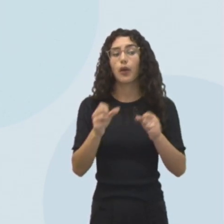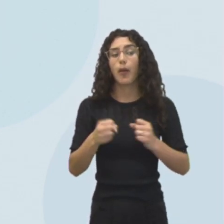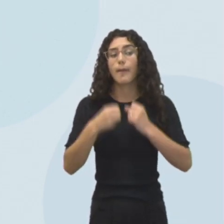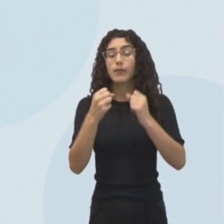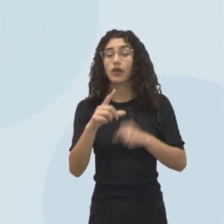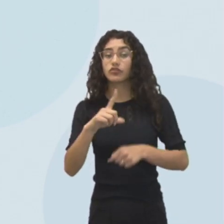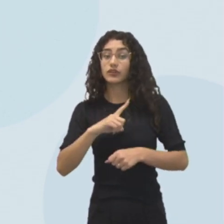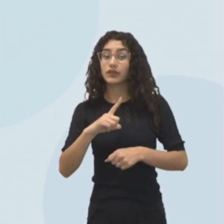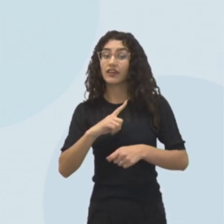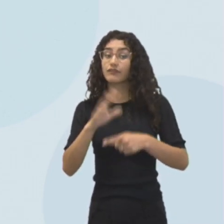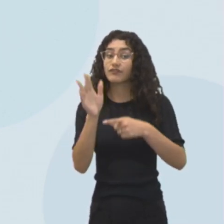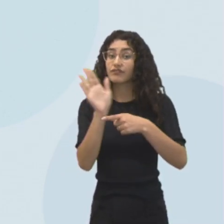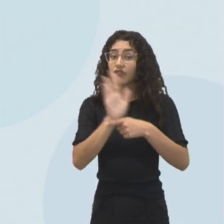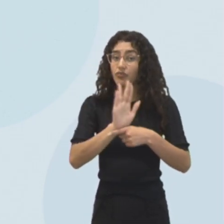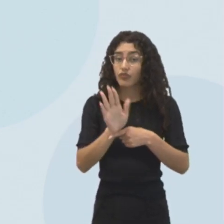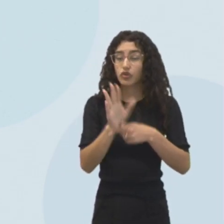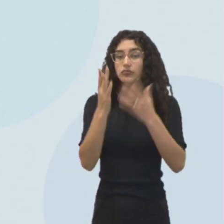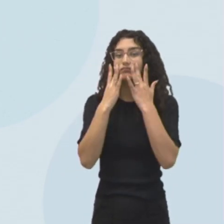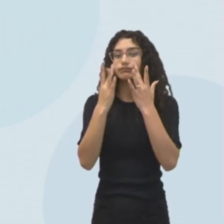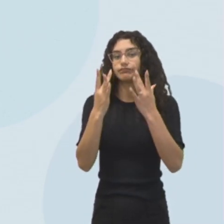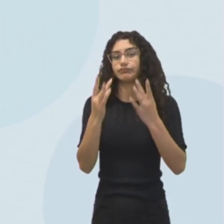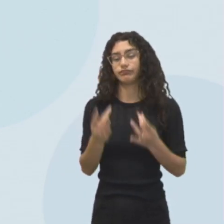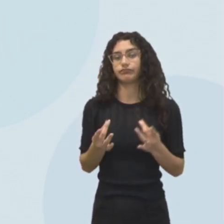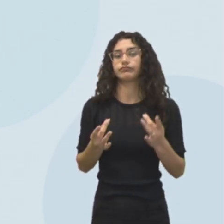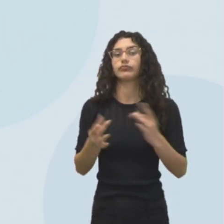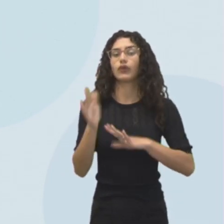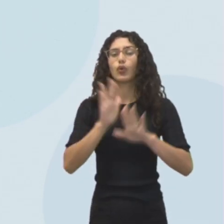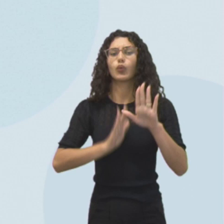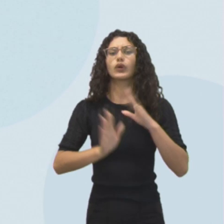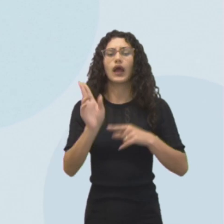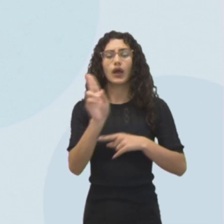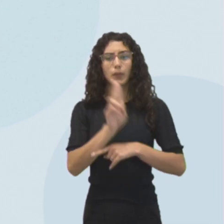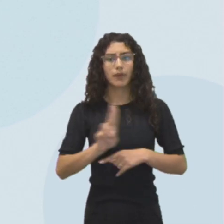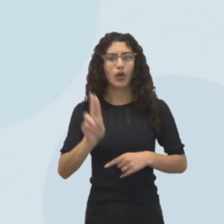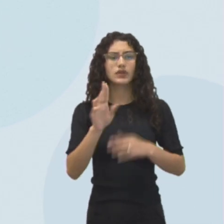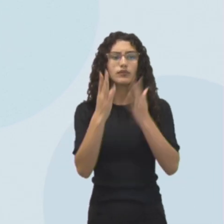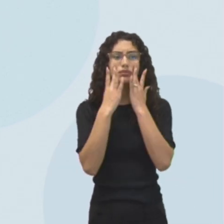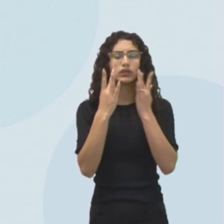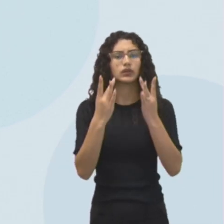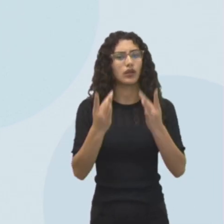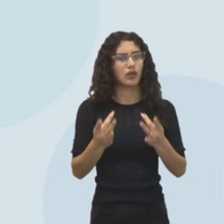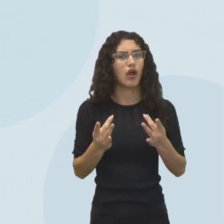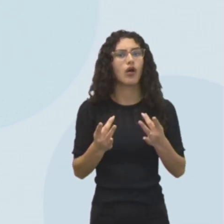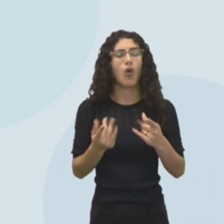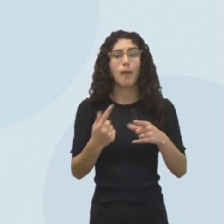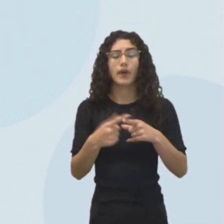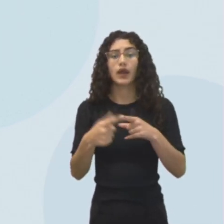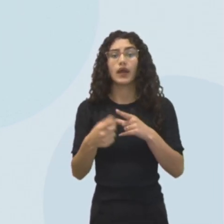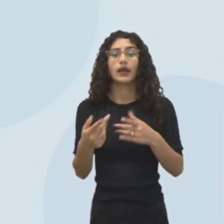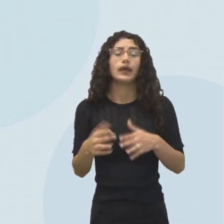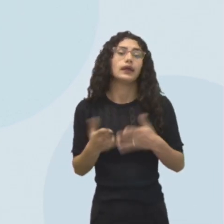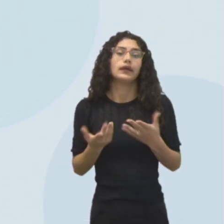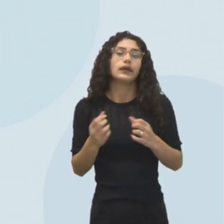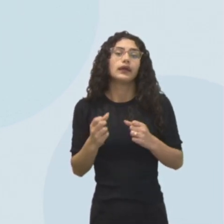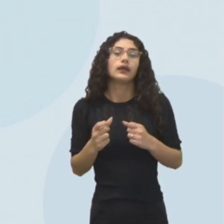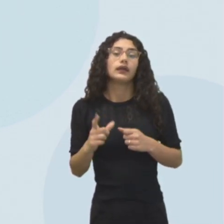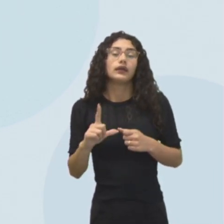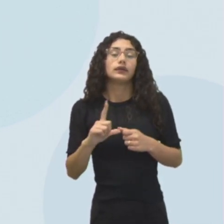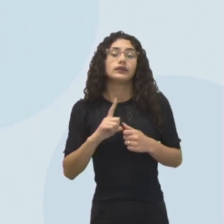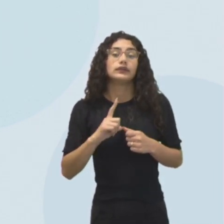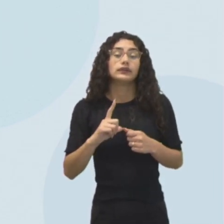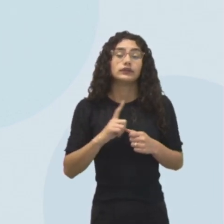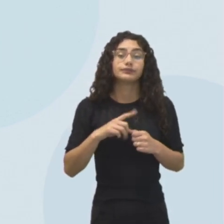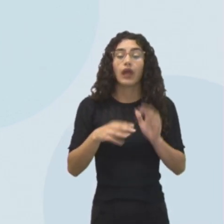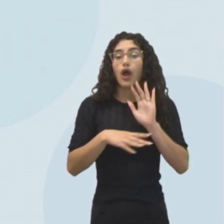vídeos que a gente também tem que se atentar, né? É um sinal aí de atenção, porque será que ele está ajudando ou